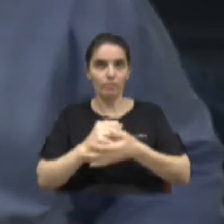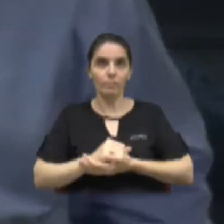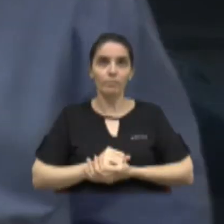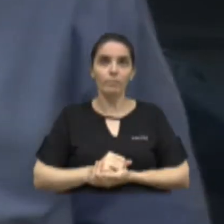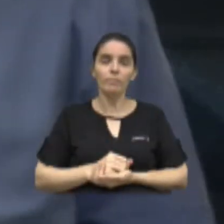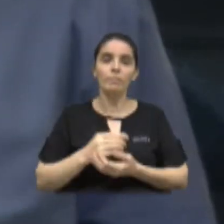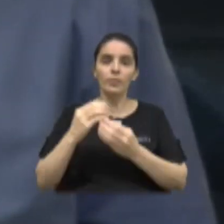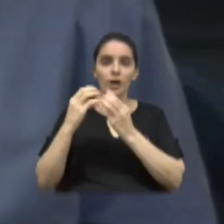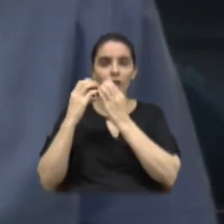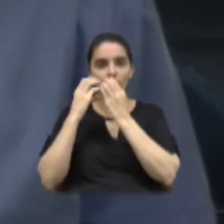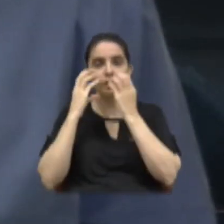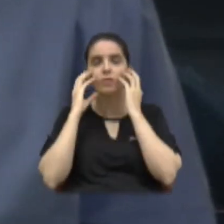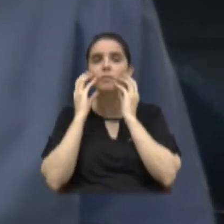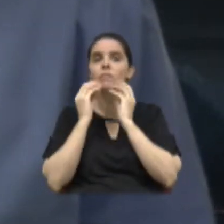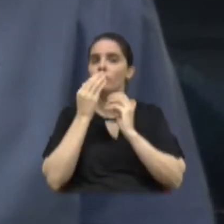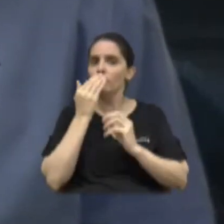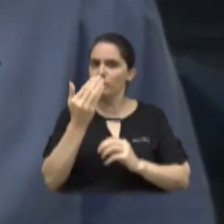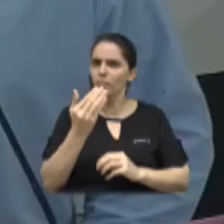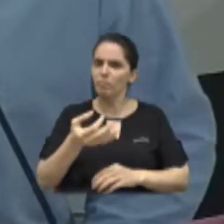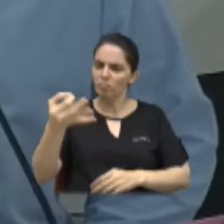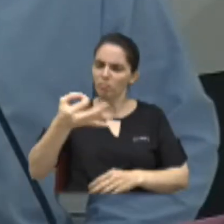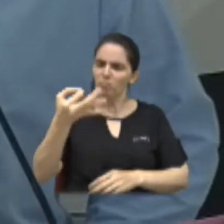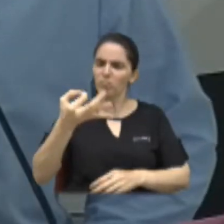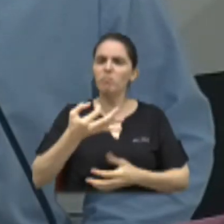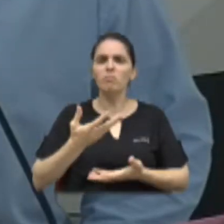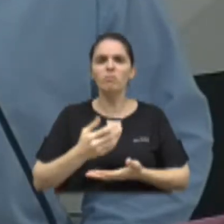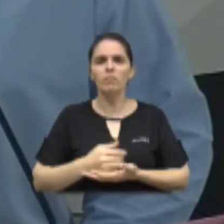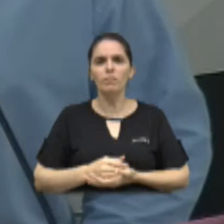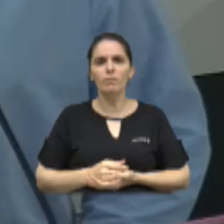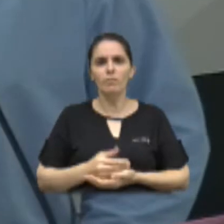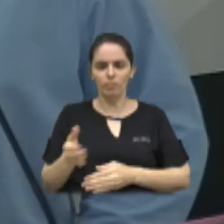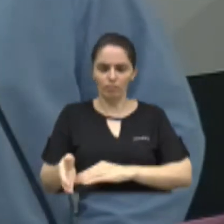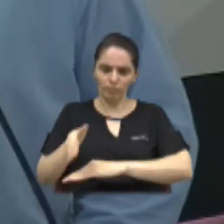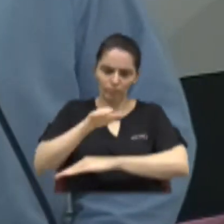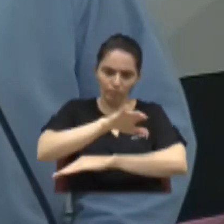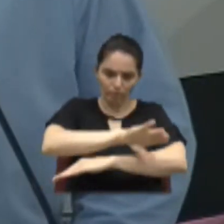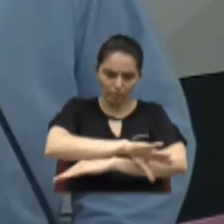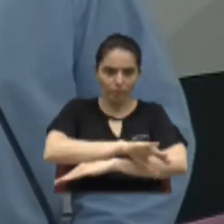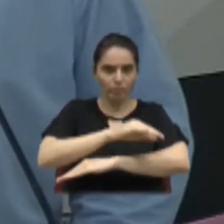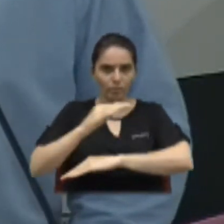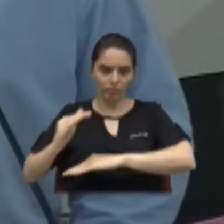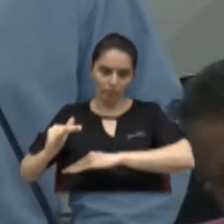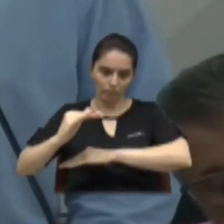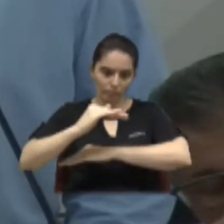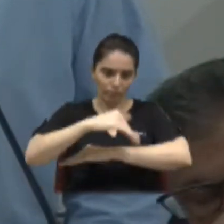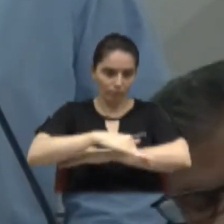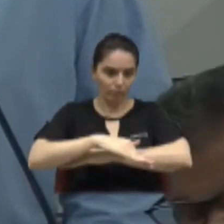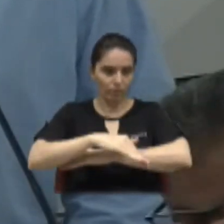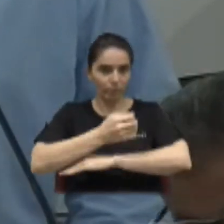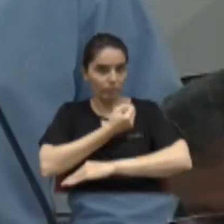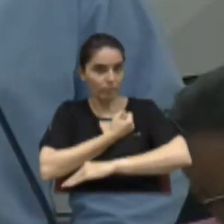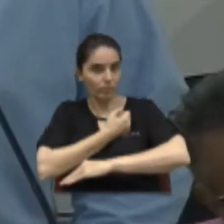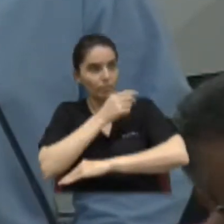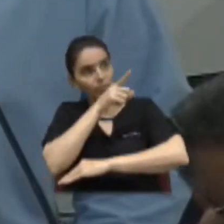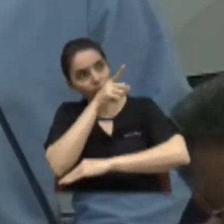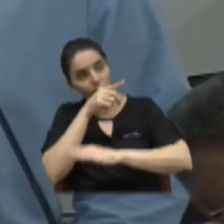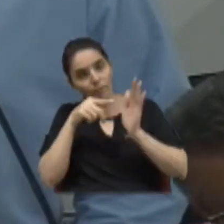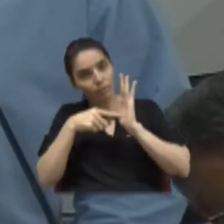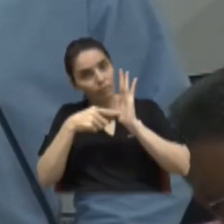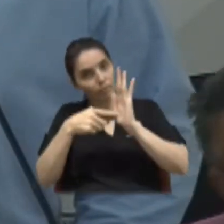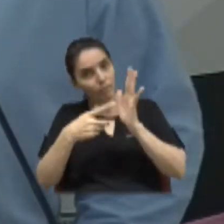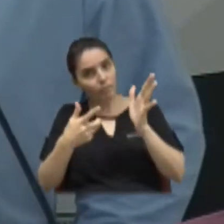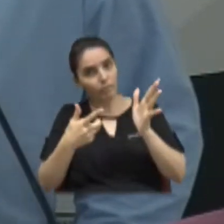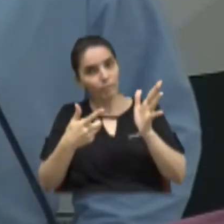vereador. Excelente. Excelente o seu pedido, que venha uma lombada eletrônica. Porque a população não pode ficar mais à